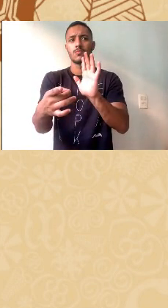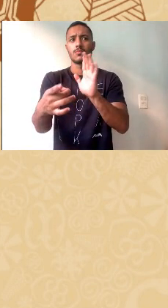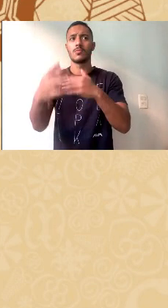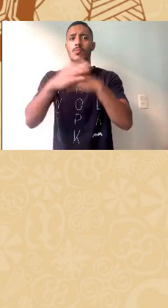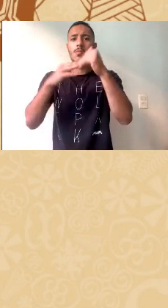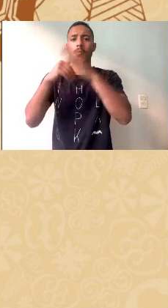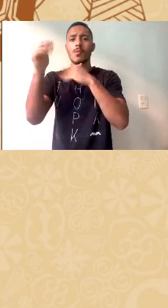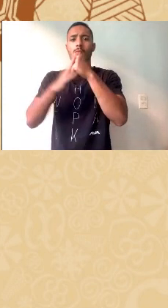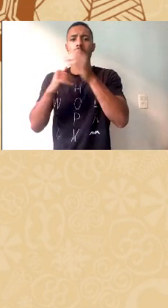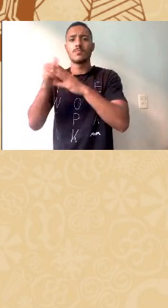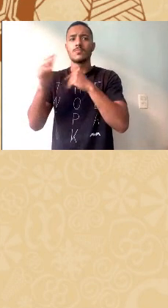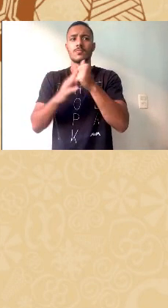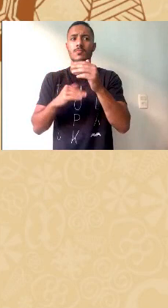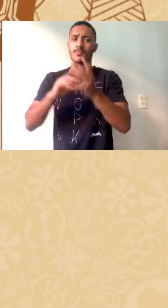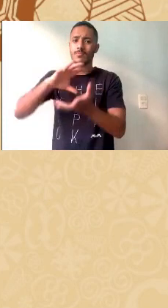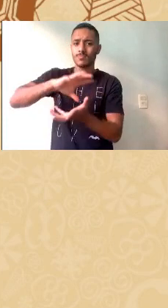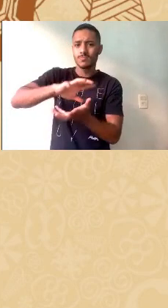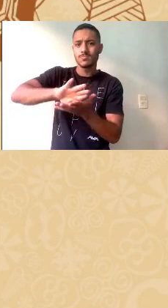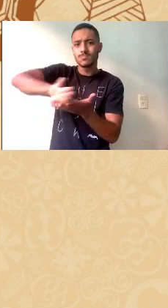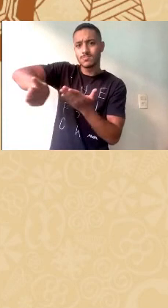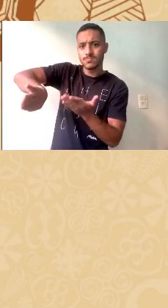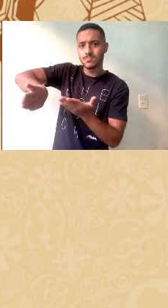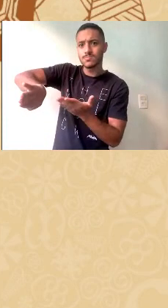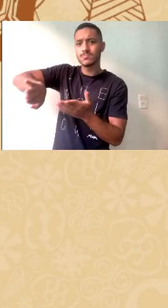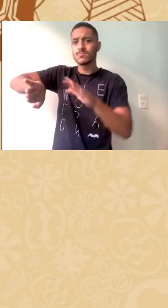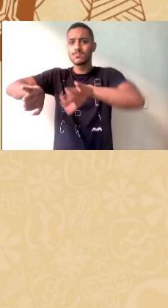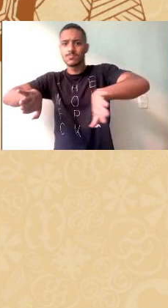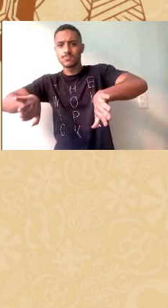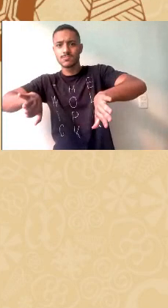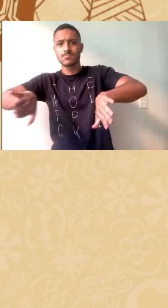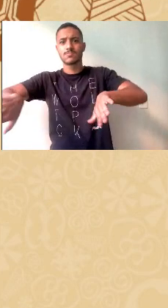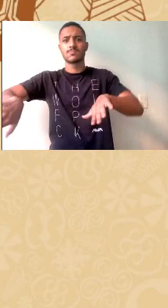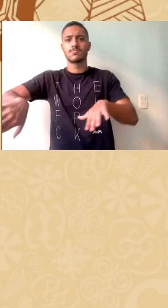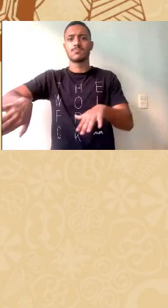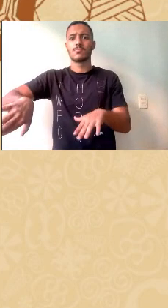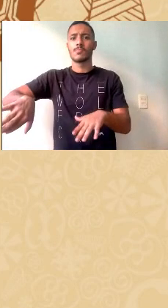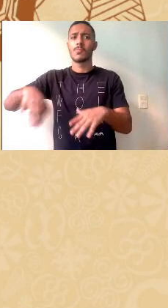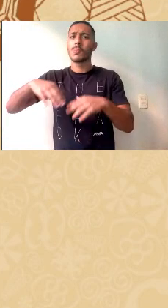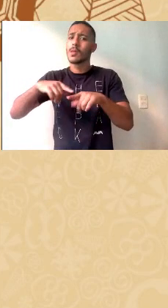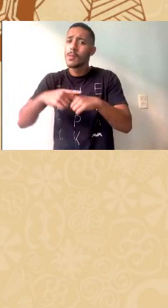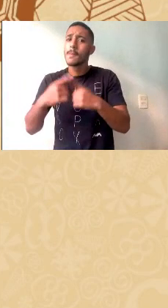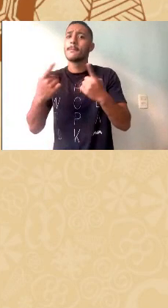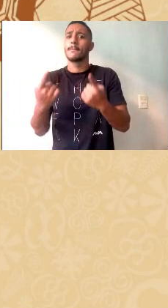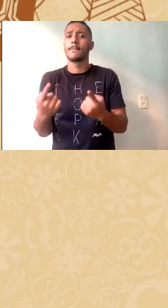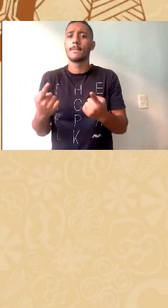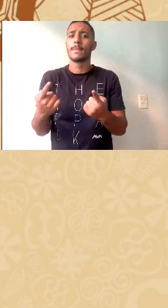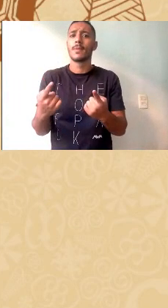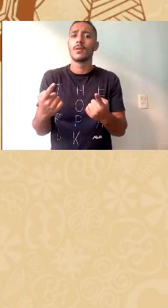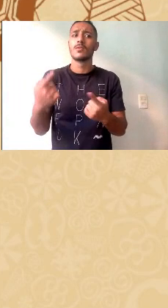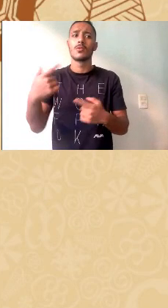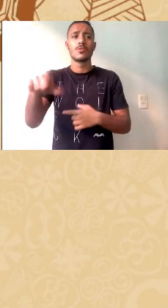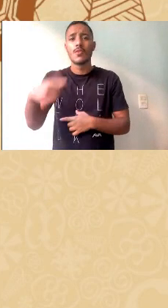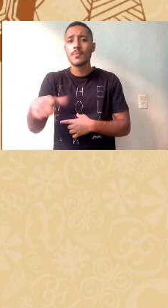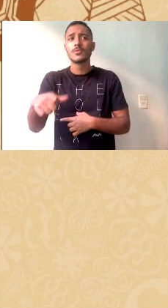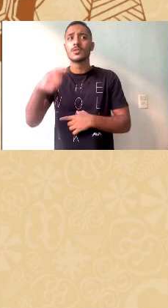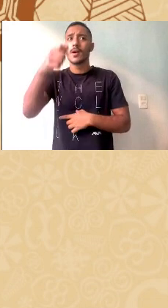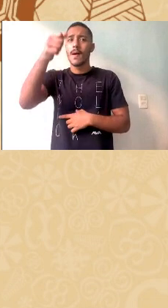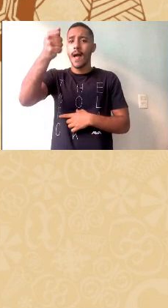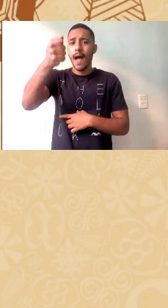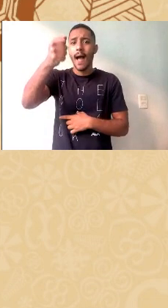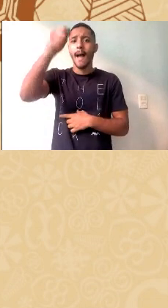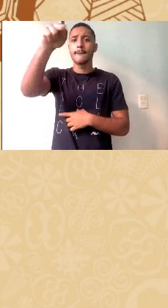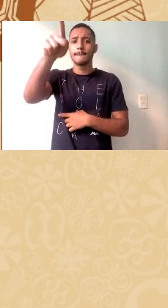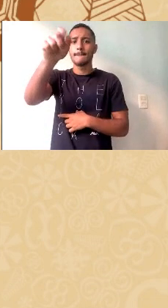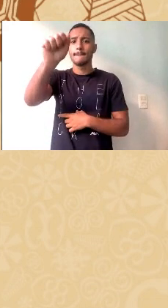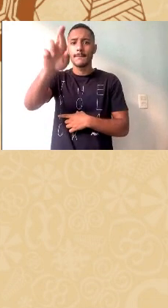que aconteciam em todo o país. Embora a gente não tenha tido um apartheid, né, como outros países, como a gente vai ver em outros